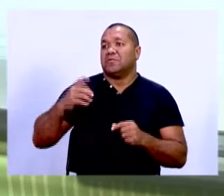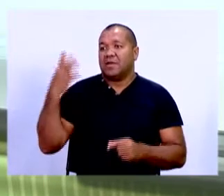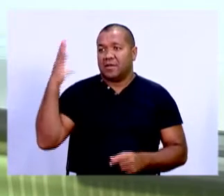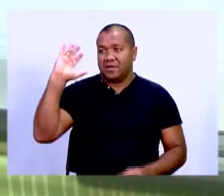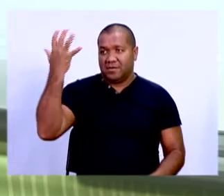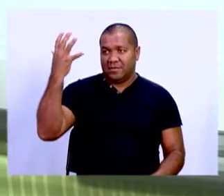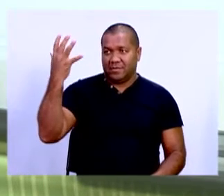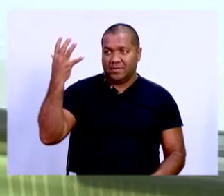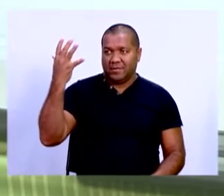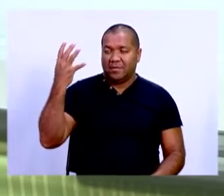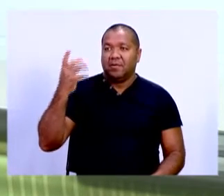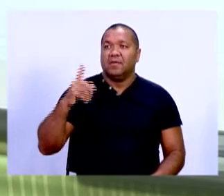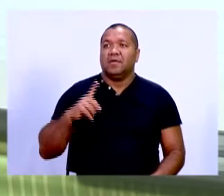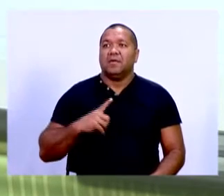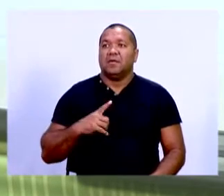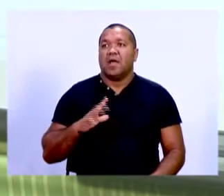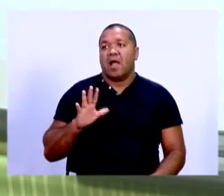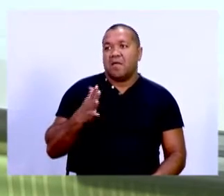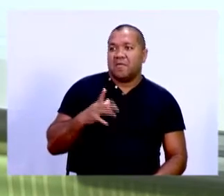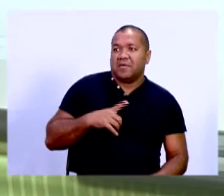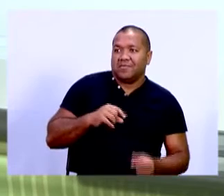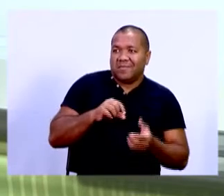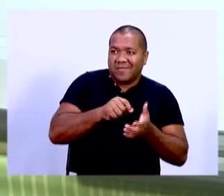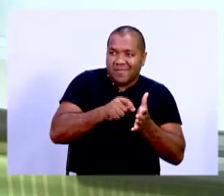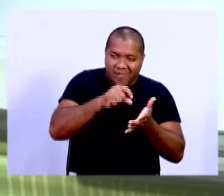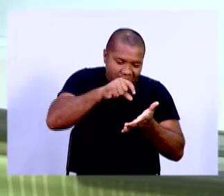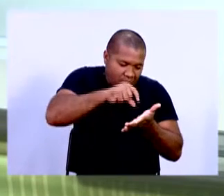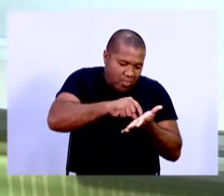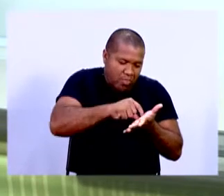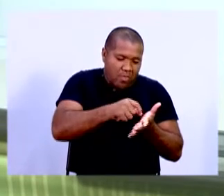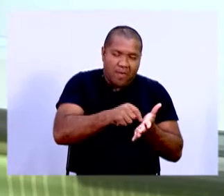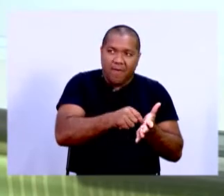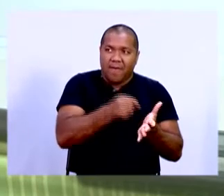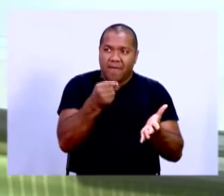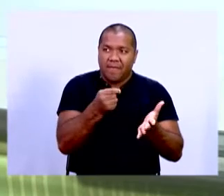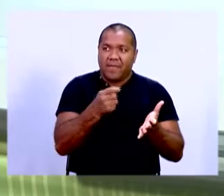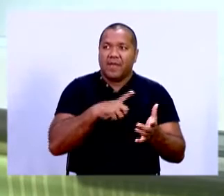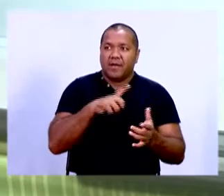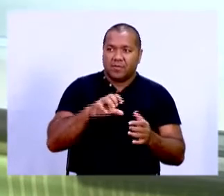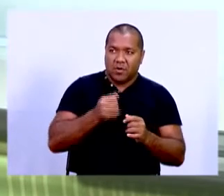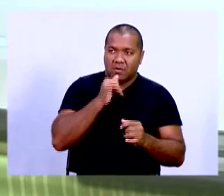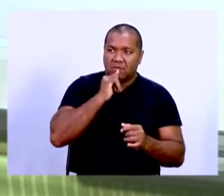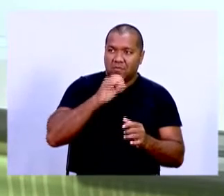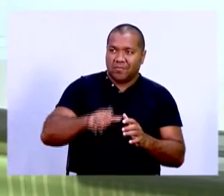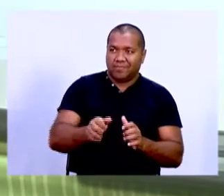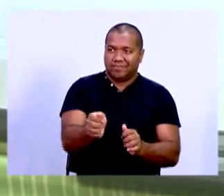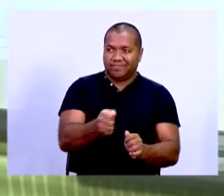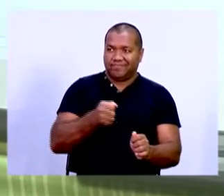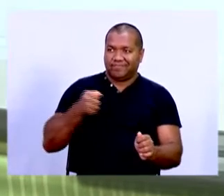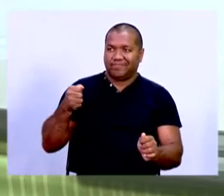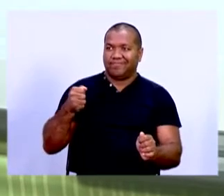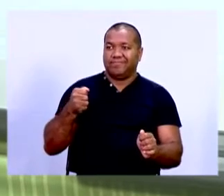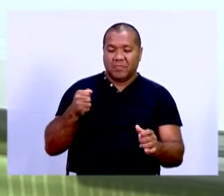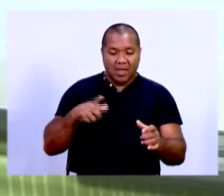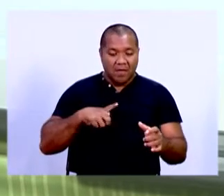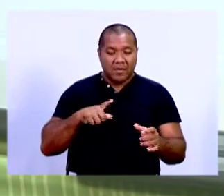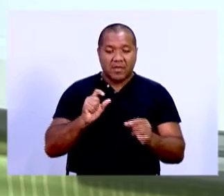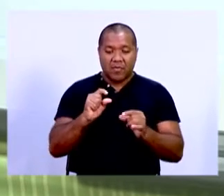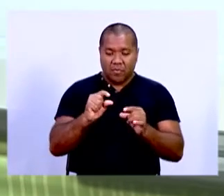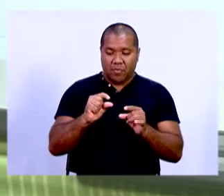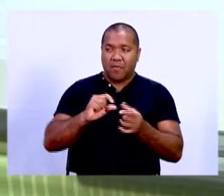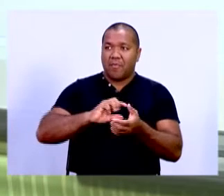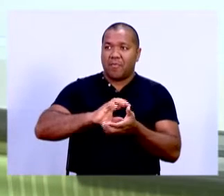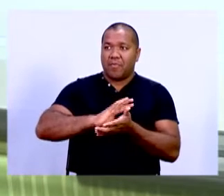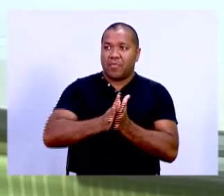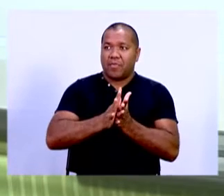se fosse o caso. Às vezes, um fusível, esses freezers, frigobar, às vezes eles têm fusíveis que queima